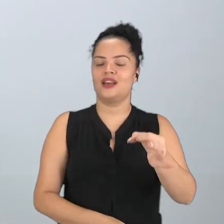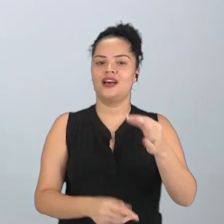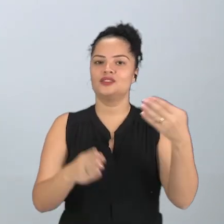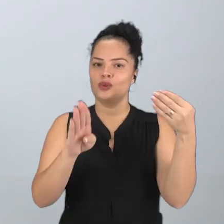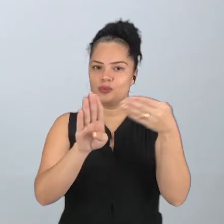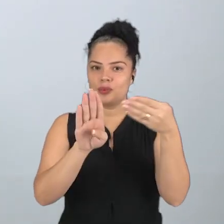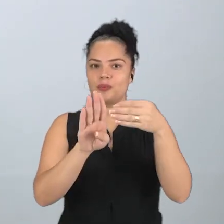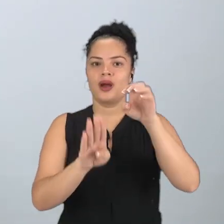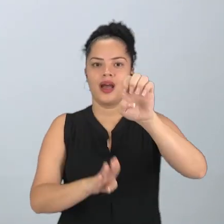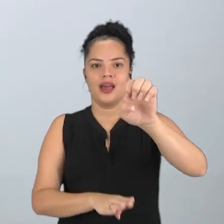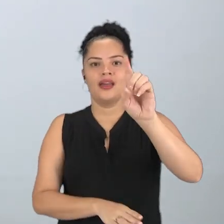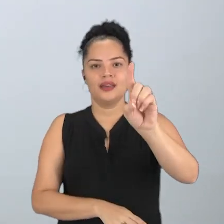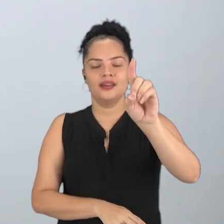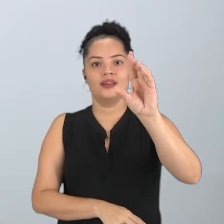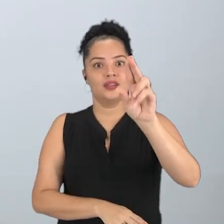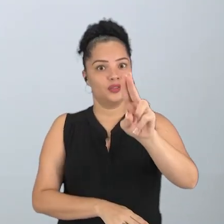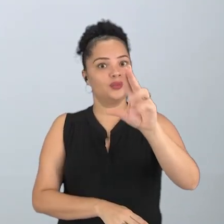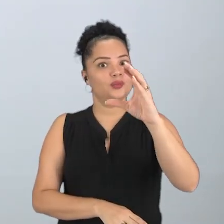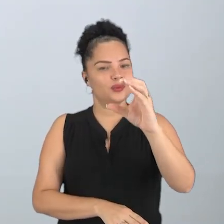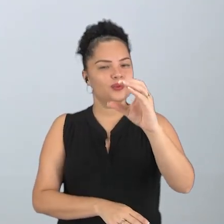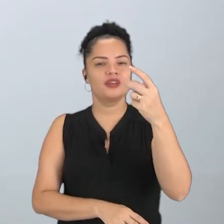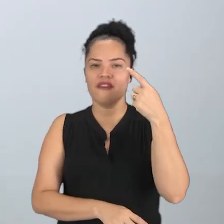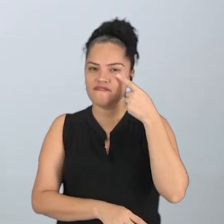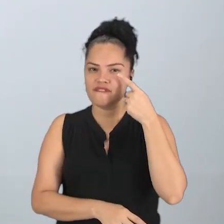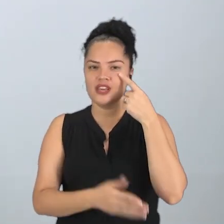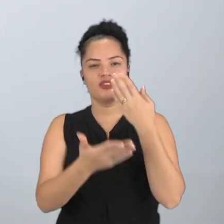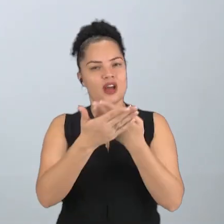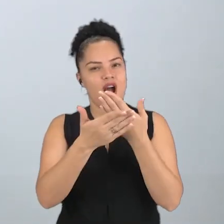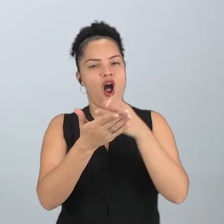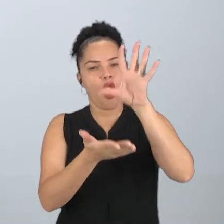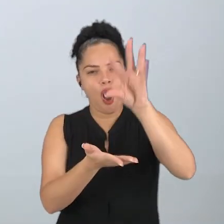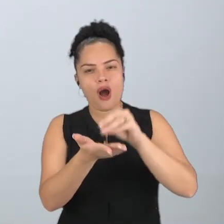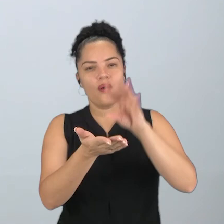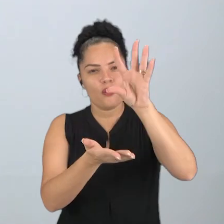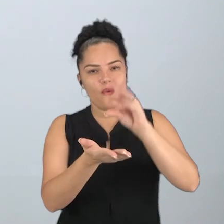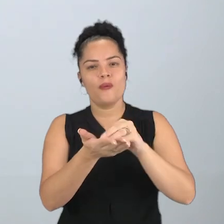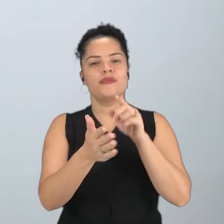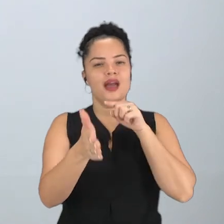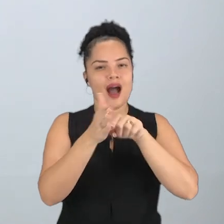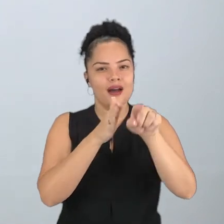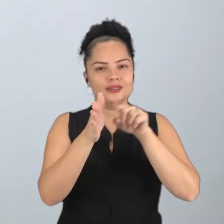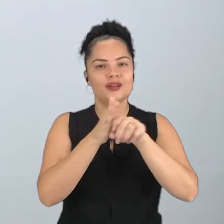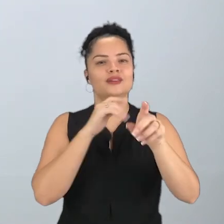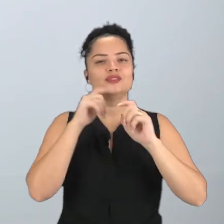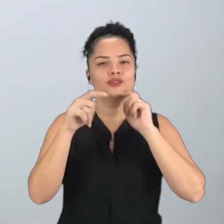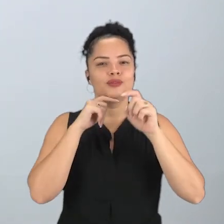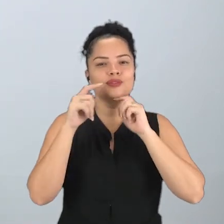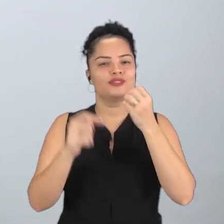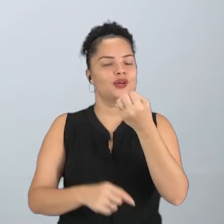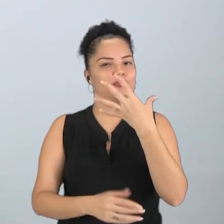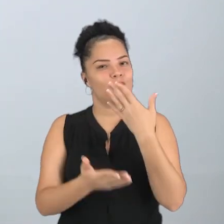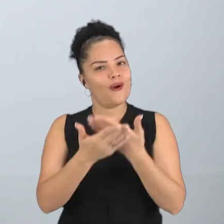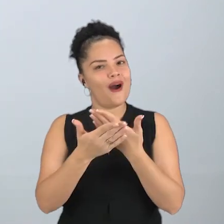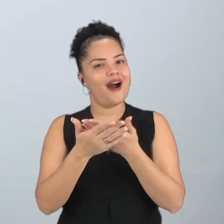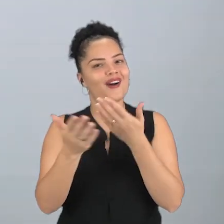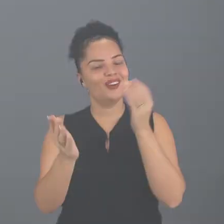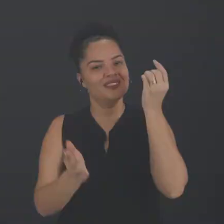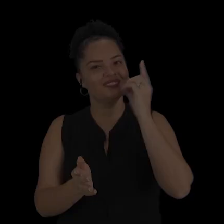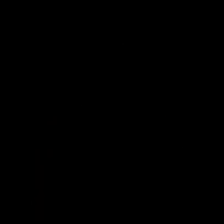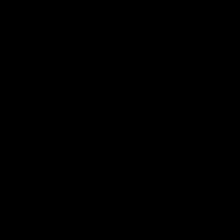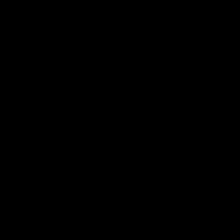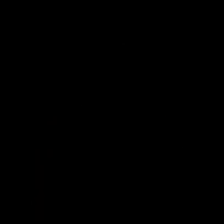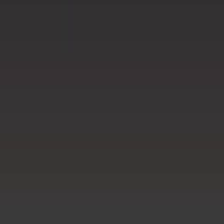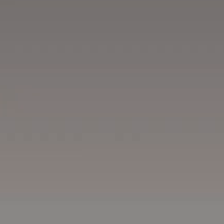plataforma, assista novamente essa aula, copie no seu caderno suas dúvidas, leve para o seu professor. Bons estudos, fiquem com Deus e até a próxima.